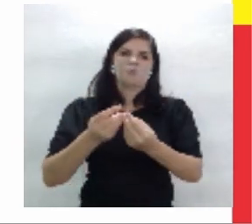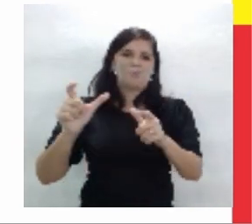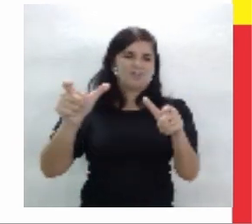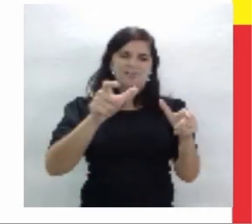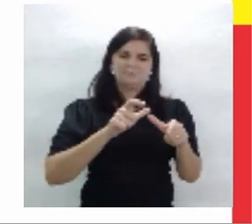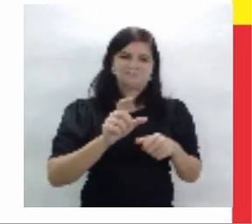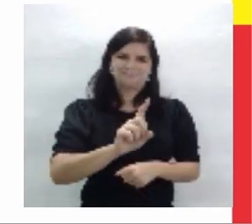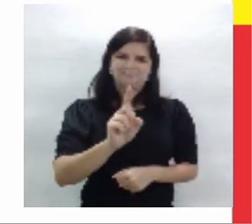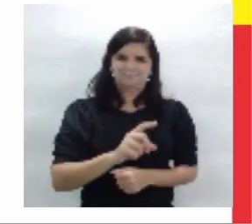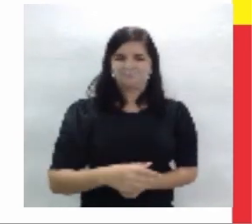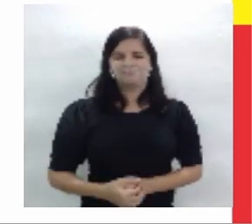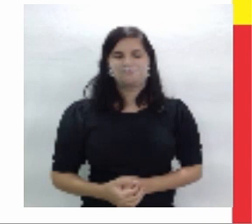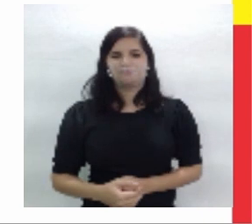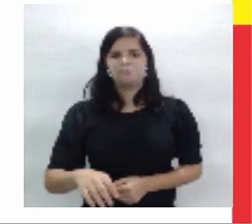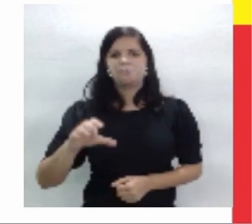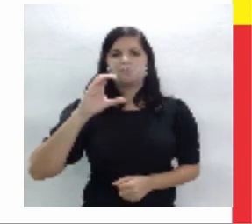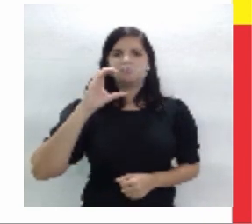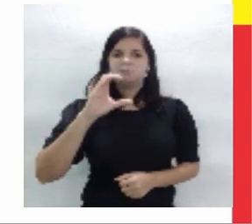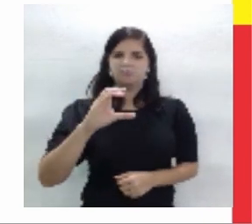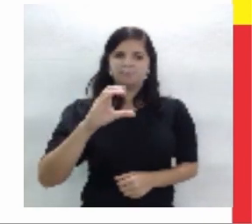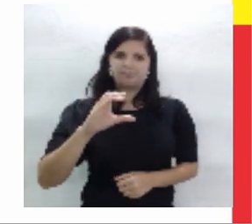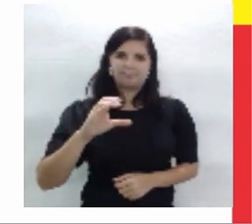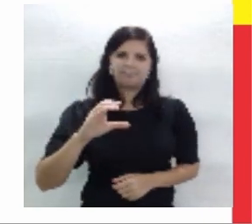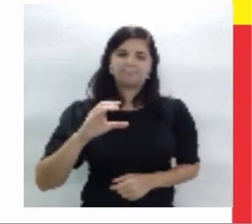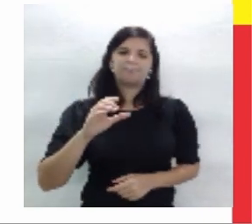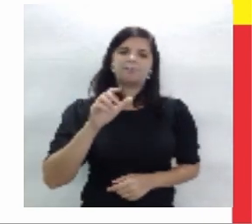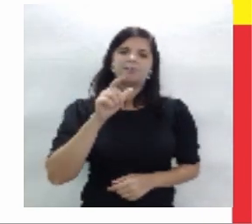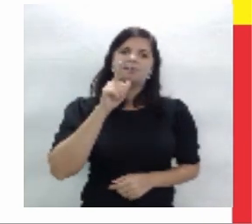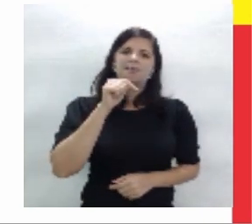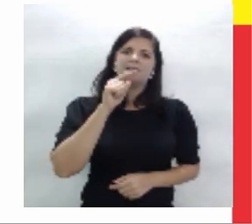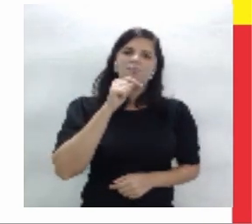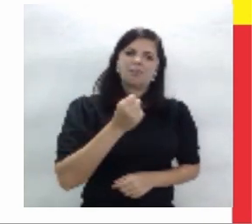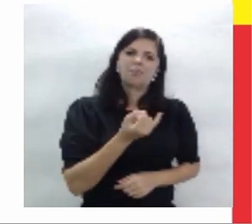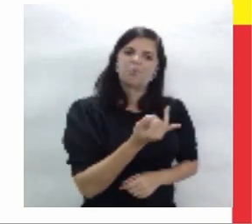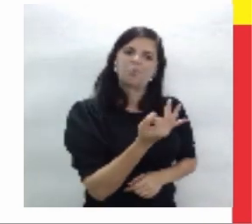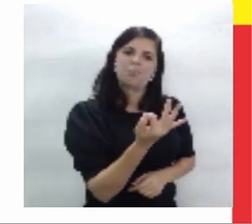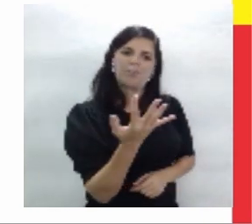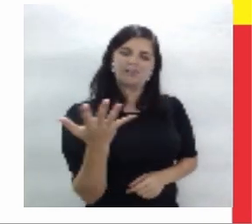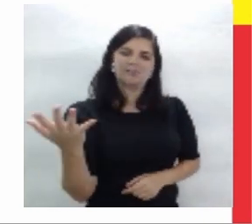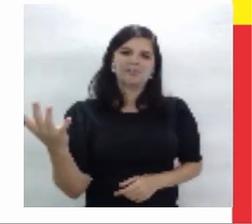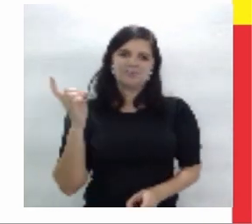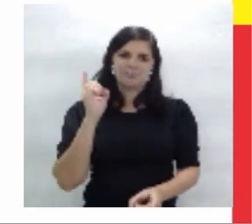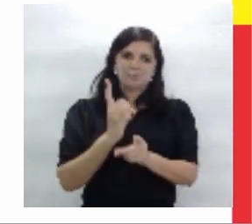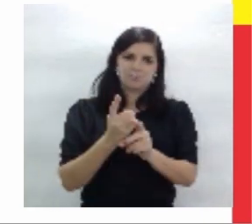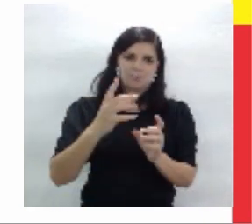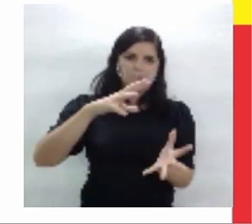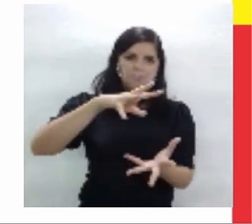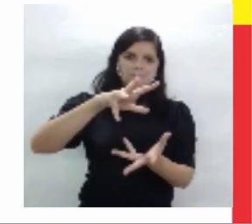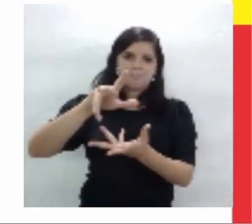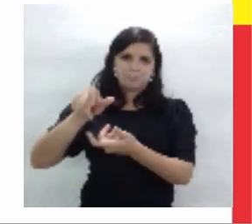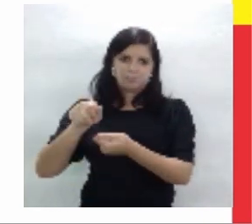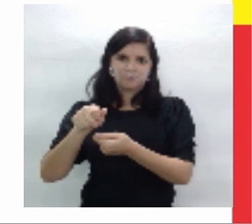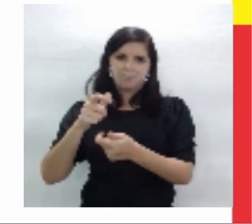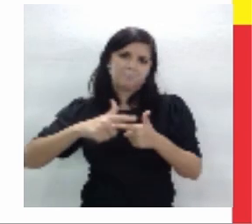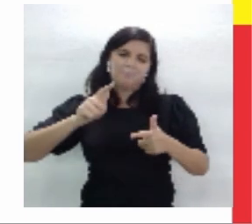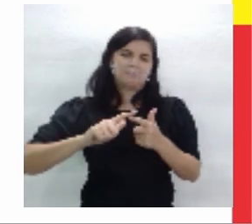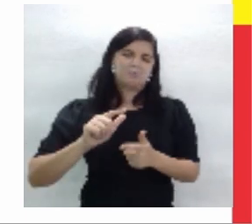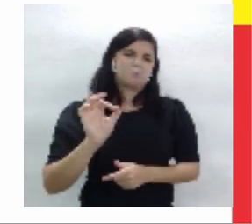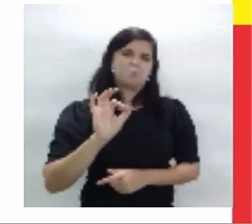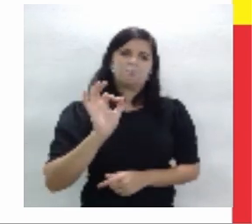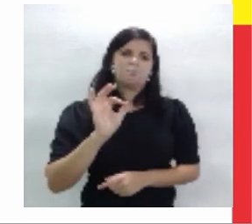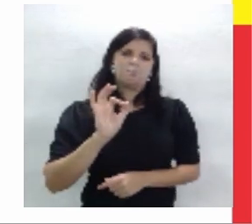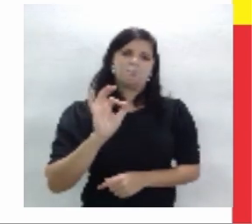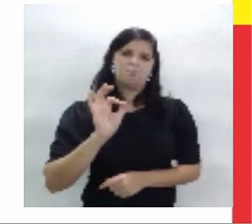Tá? Letra C. A quantidade de água disponível no mundo não será problema, haja